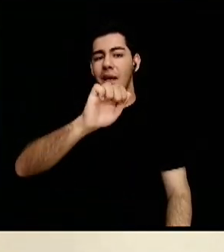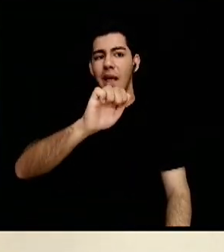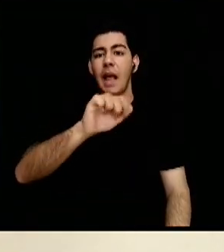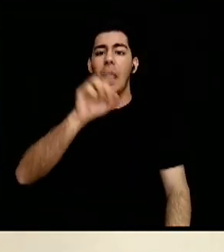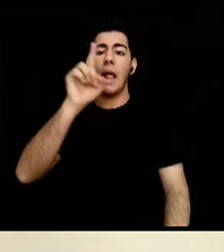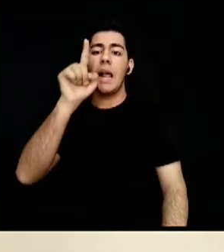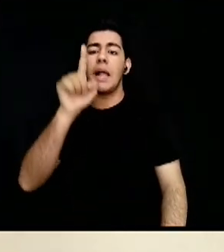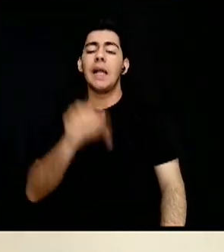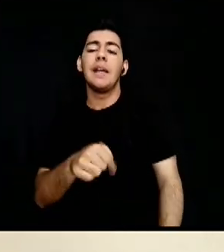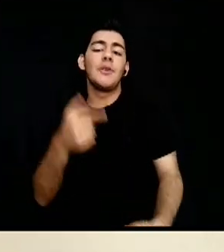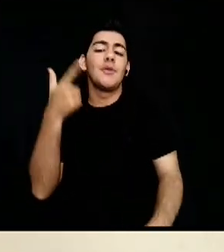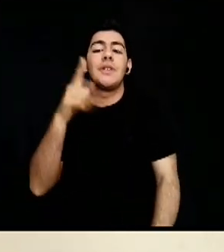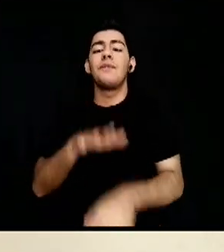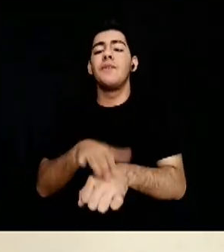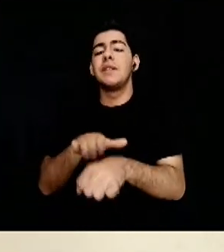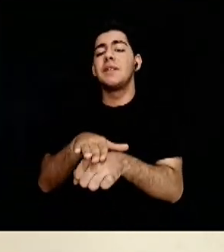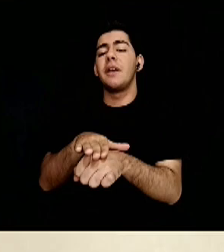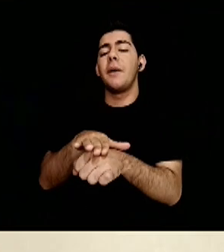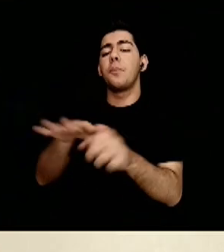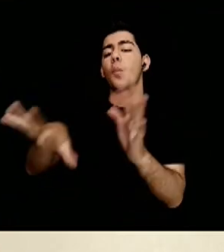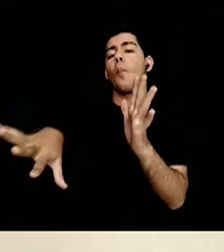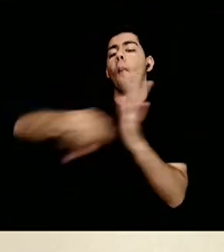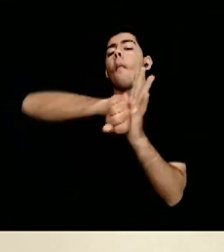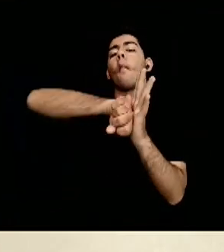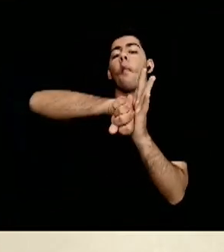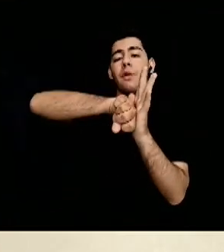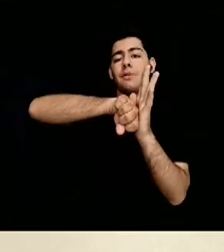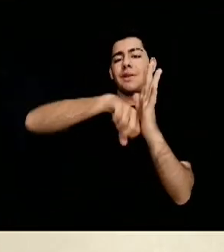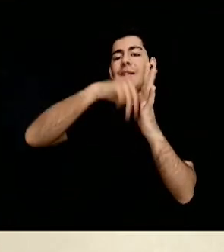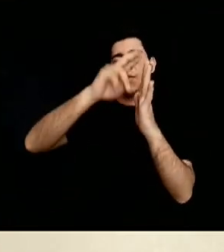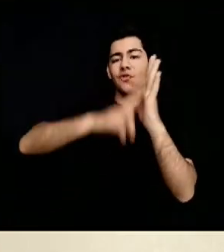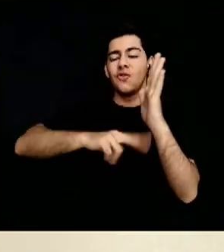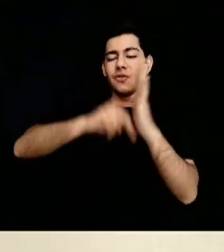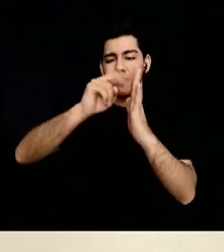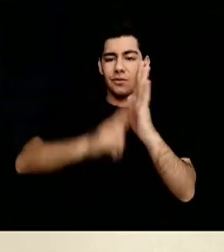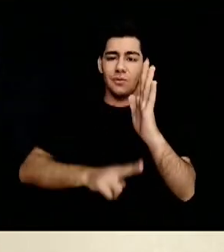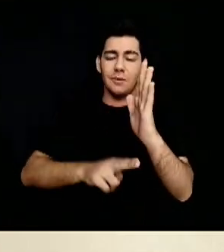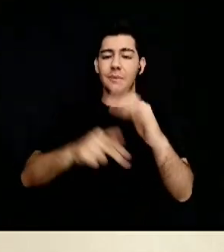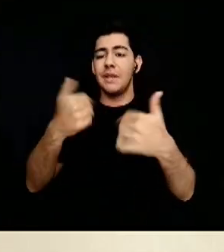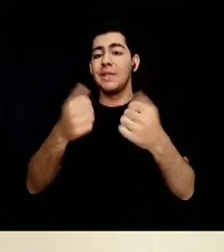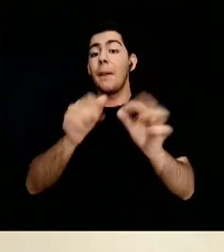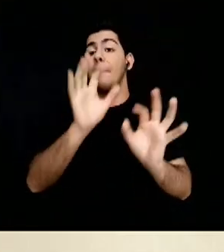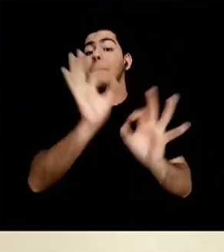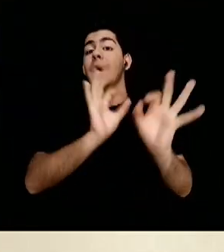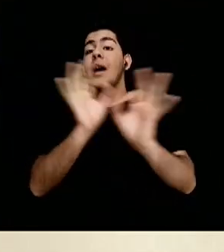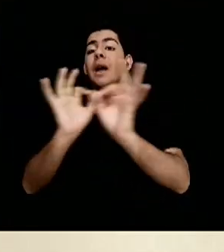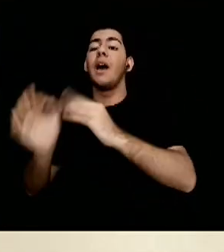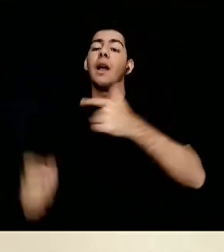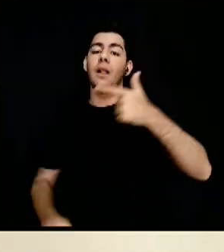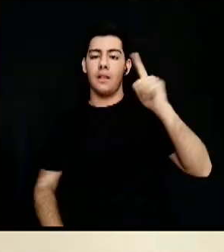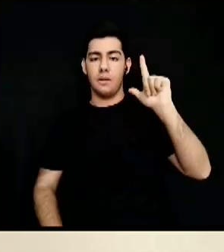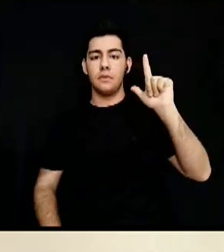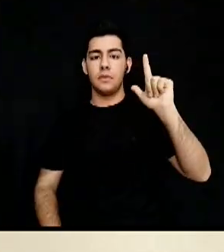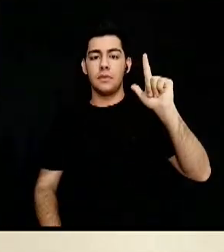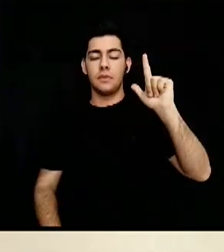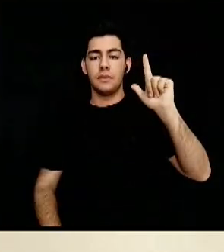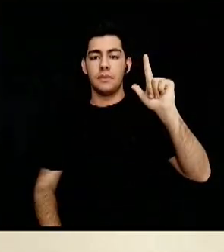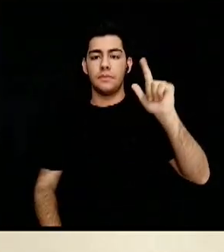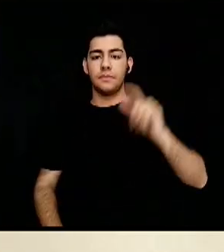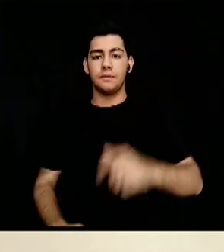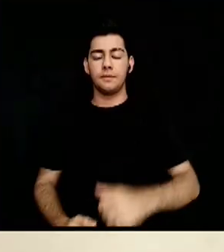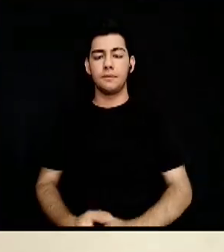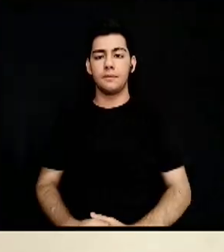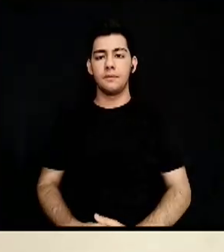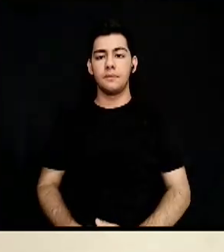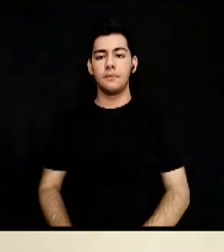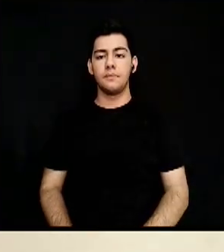absorve muito a tinta. Então, se eu não preparo, fica aquela tinta mais grossa, ele fica absorvendo e